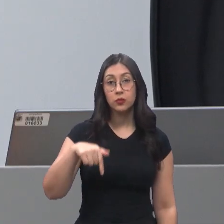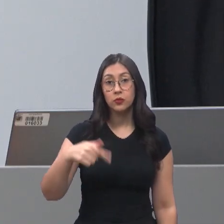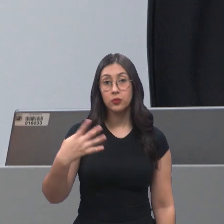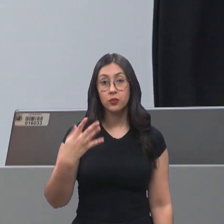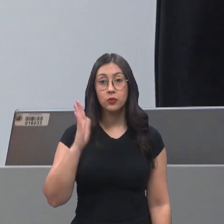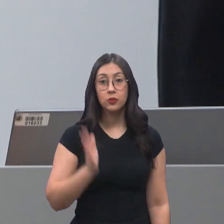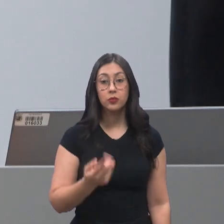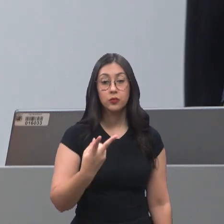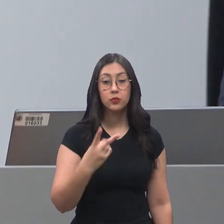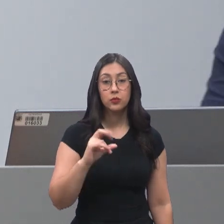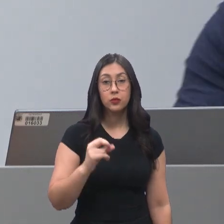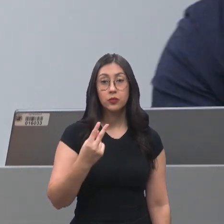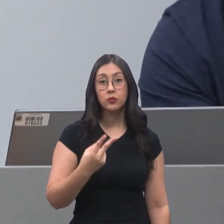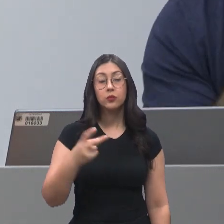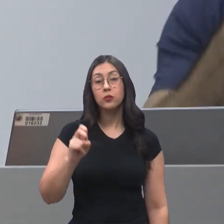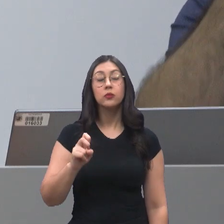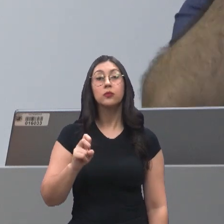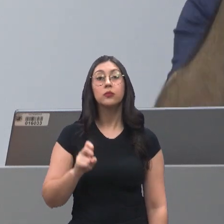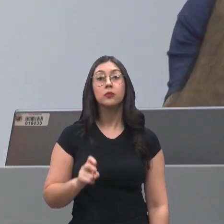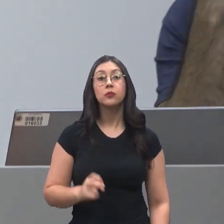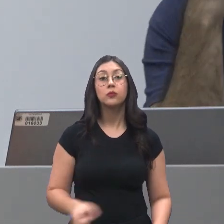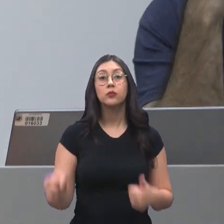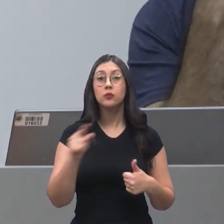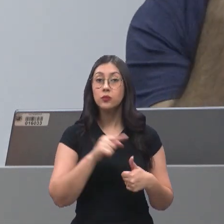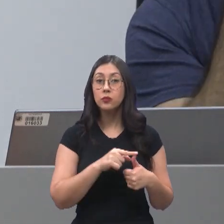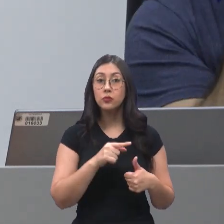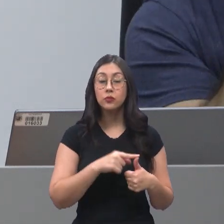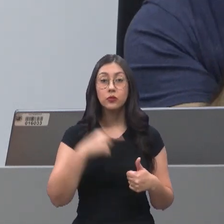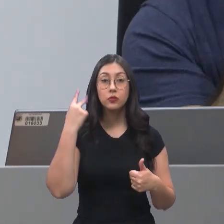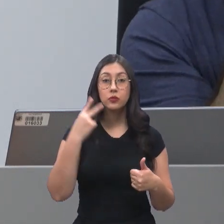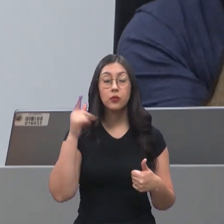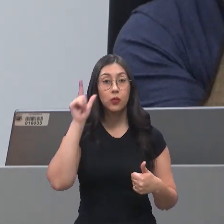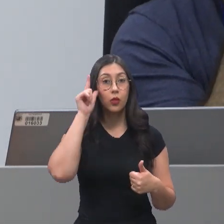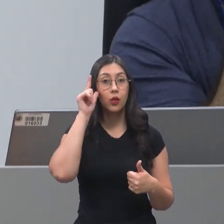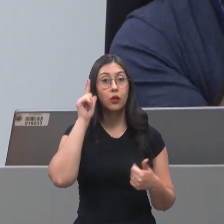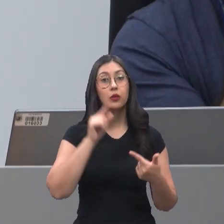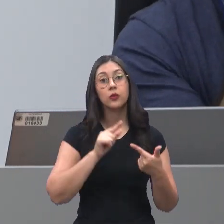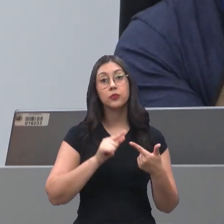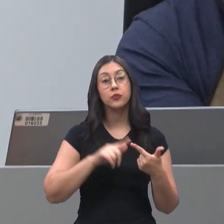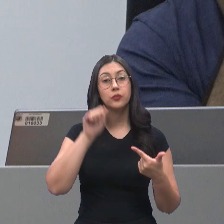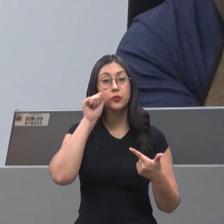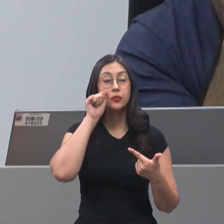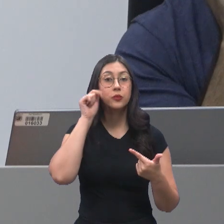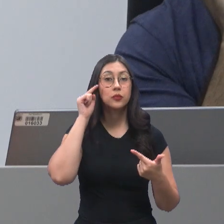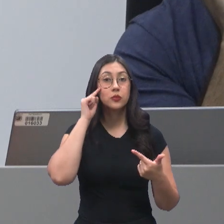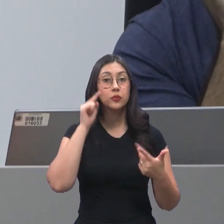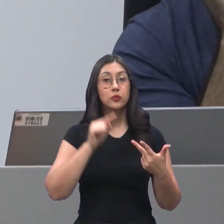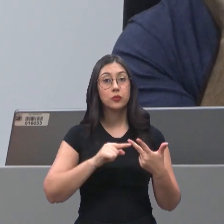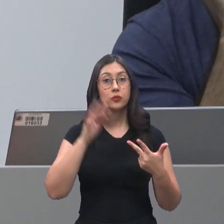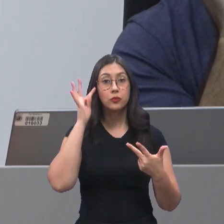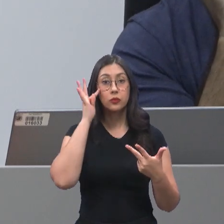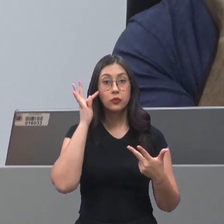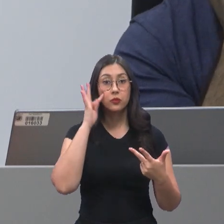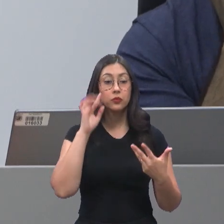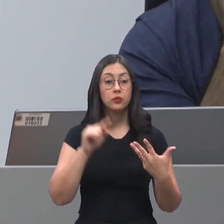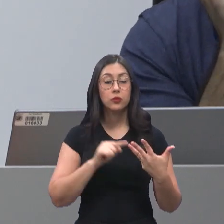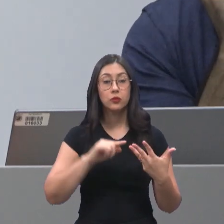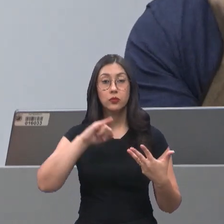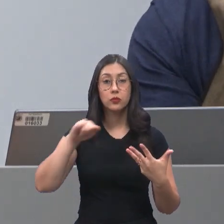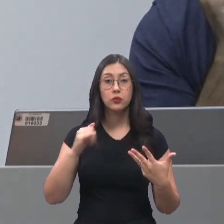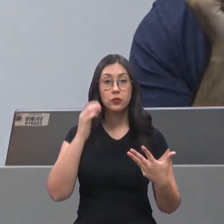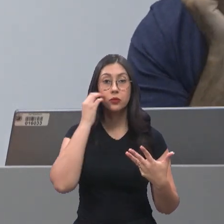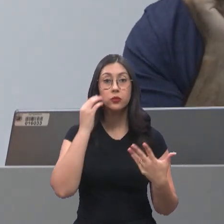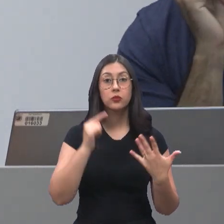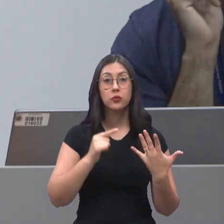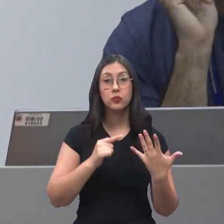874/2025, formada pelos vereadores Lino Bispo, Amélia Naomi, Tomás Henrique, Juliana Fraga,